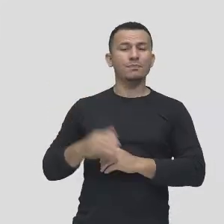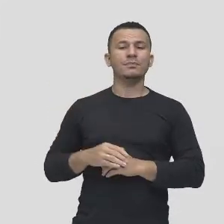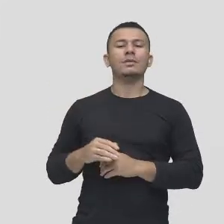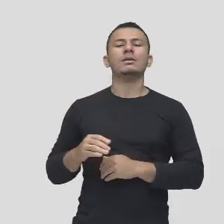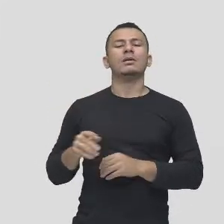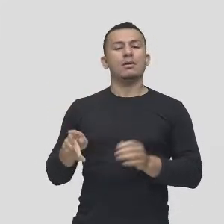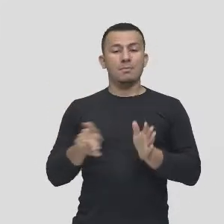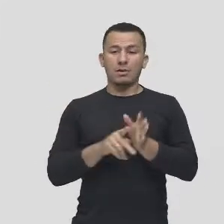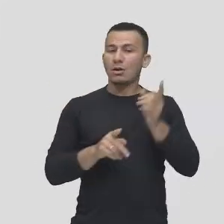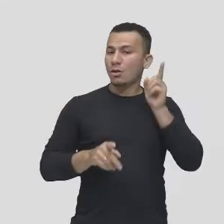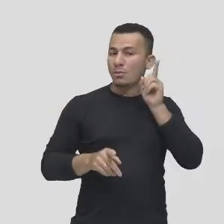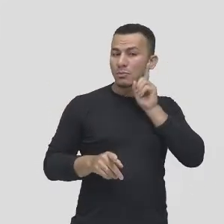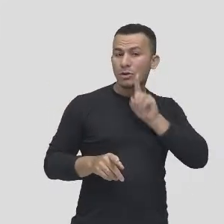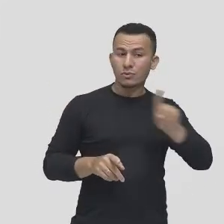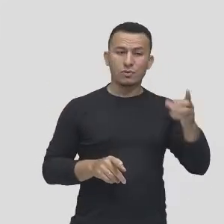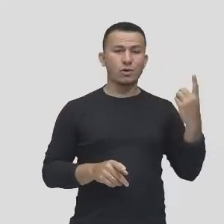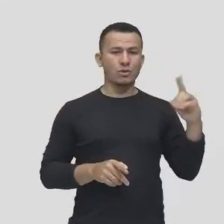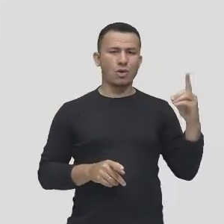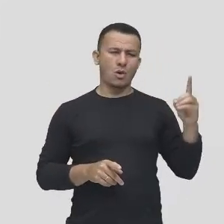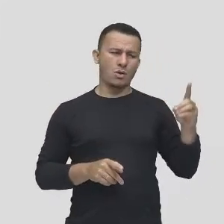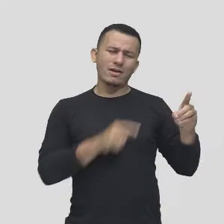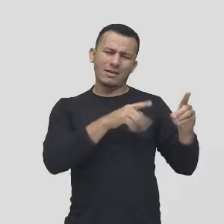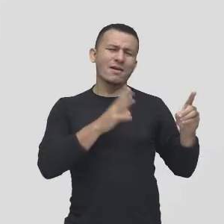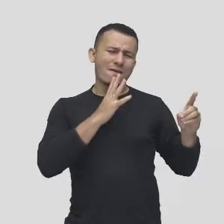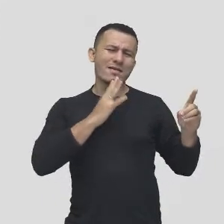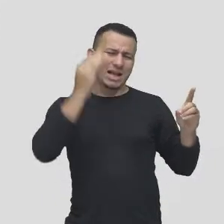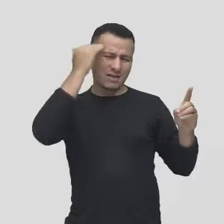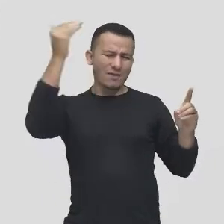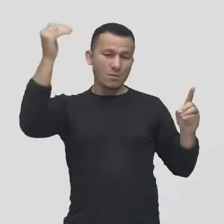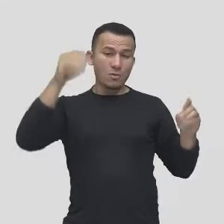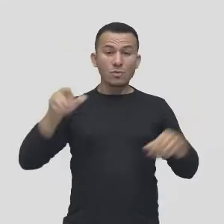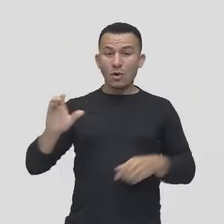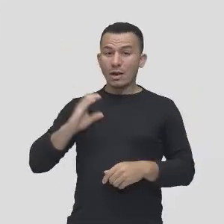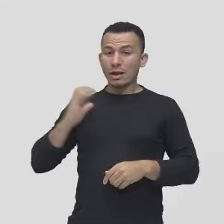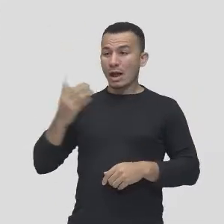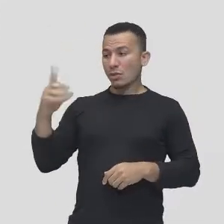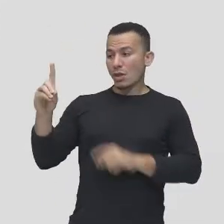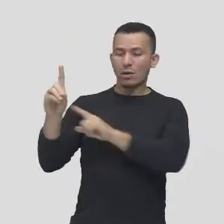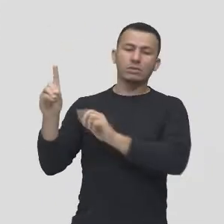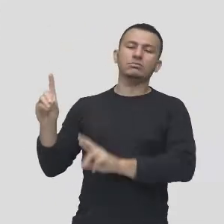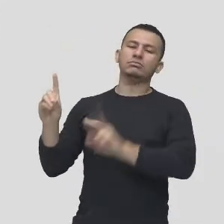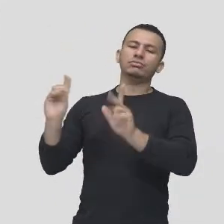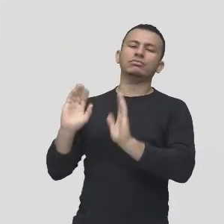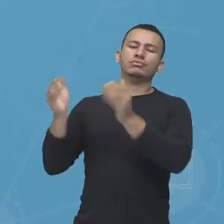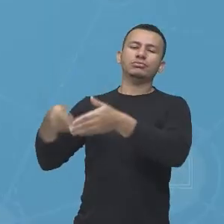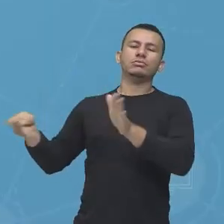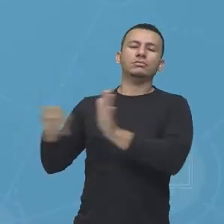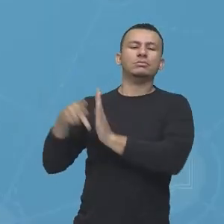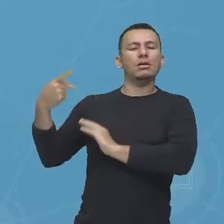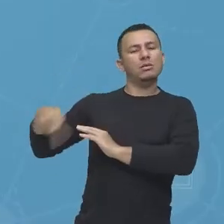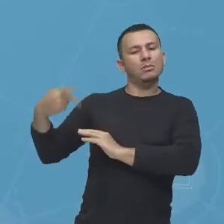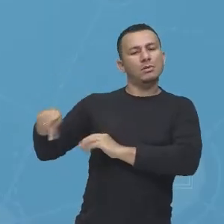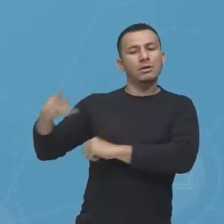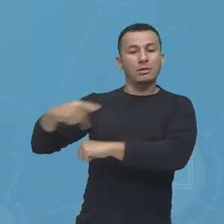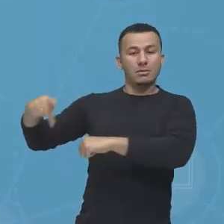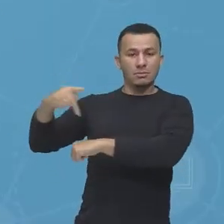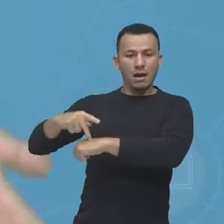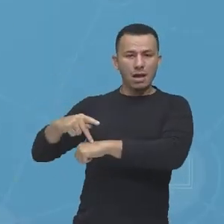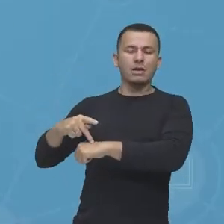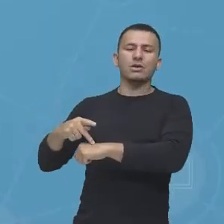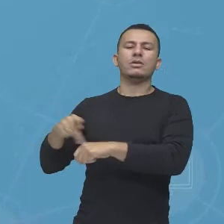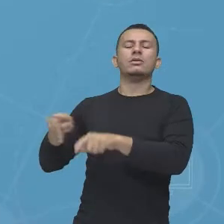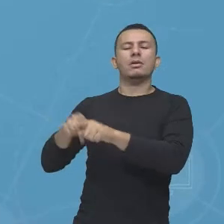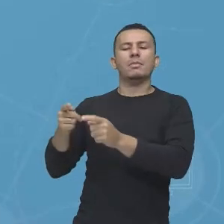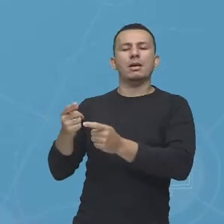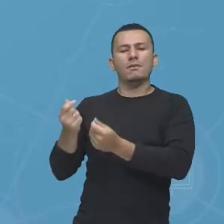Dólar dos Estados Unidos é aquele comum, todo mundo conhece, famoso, tal. No Canadá tem um dólar específico, com valor específico, com uma